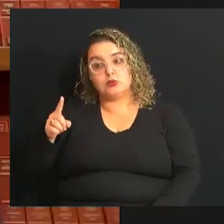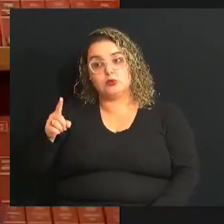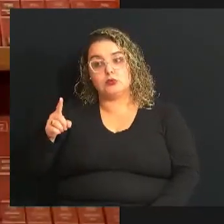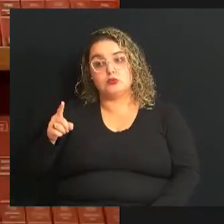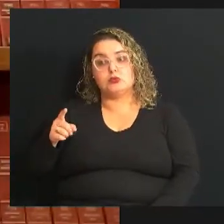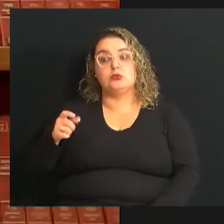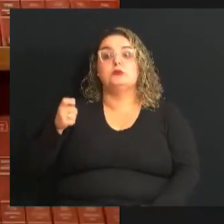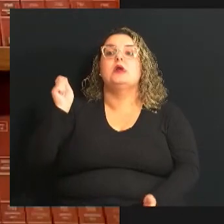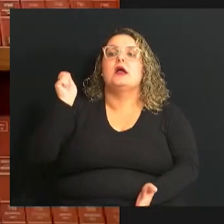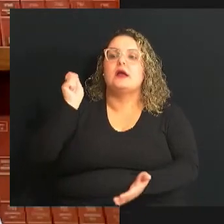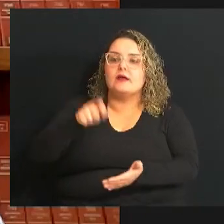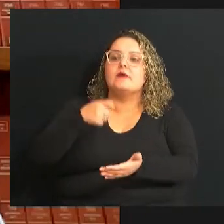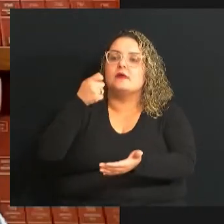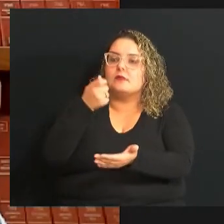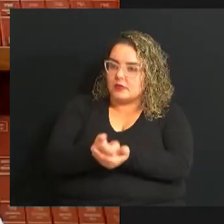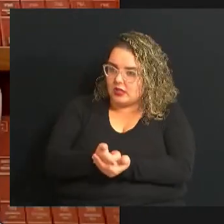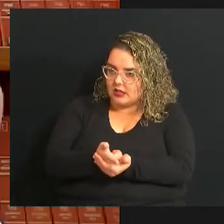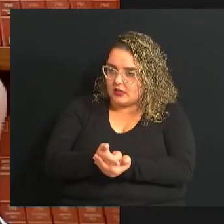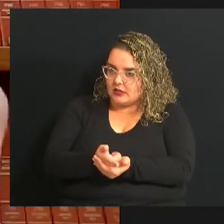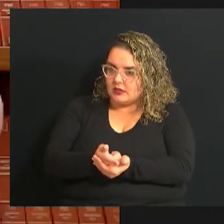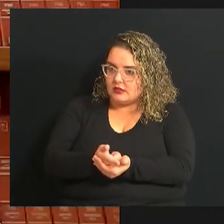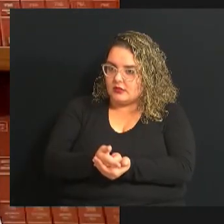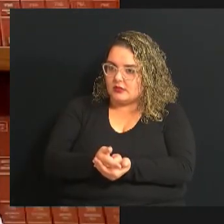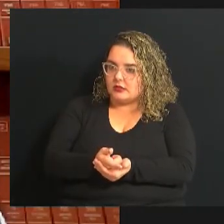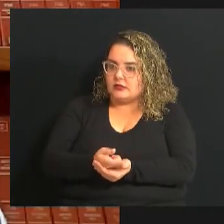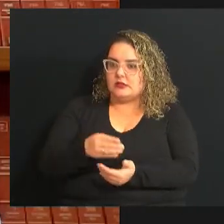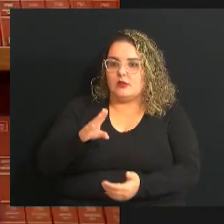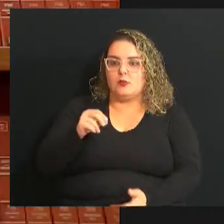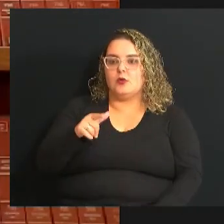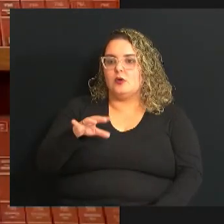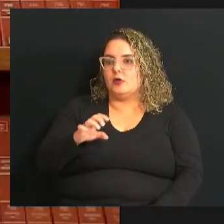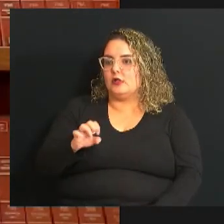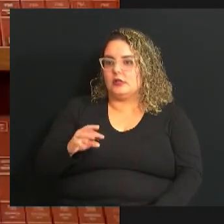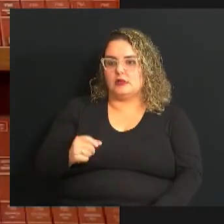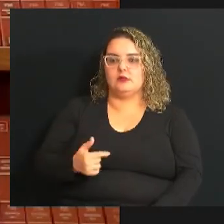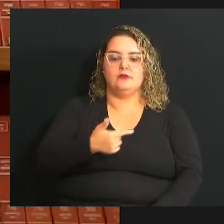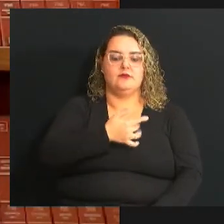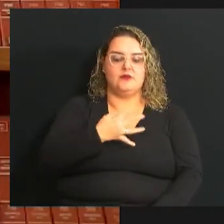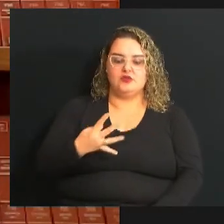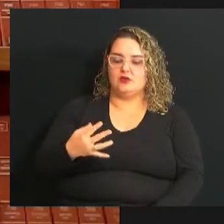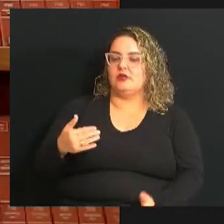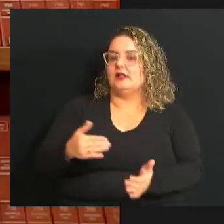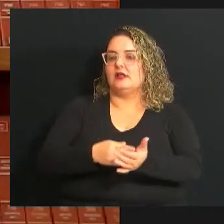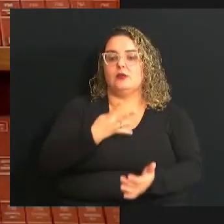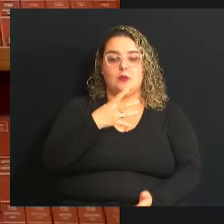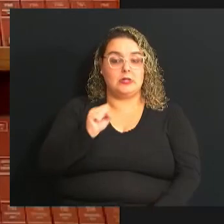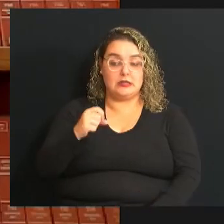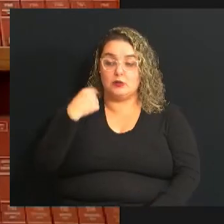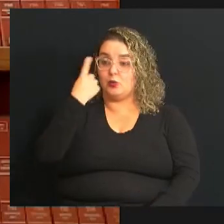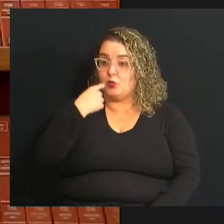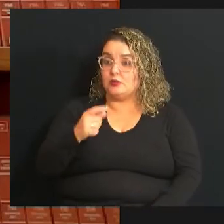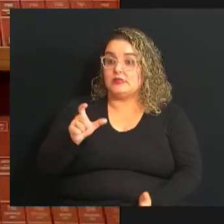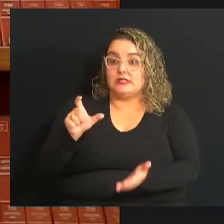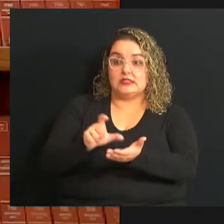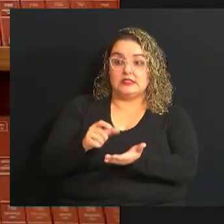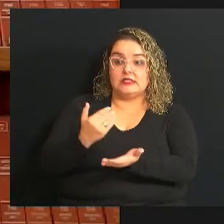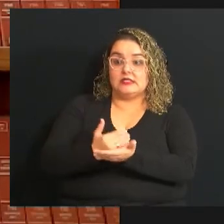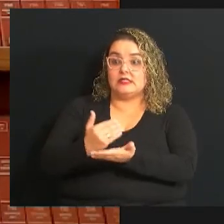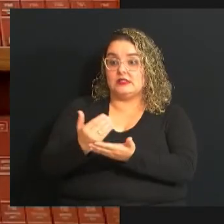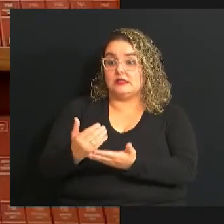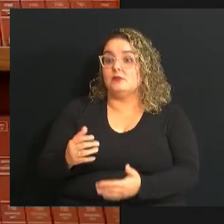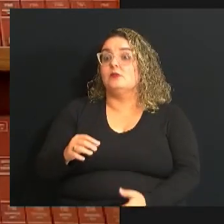Comitê Municipal de Enfrentamento da Pandemia de Infecção Humana pelo novo coronavírus aqui da nossa cidade voltou